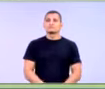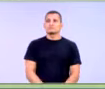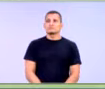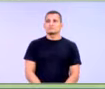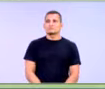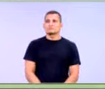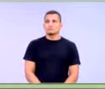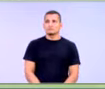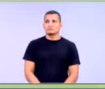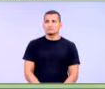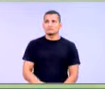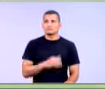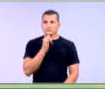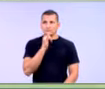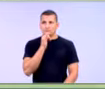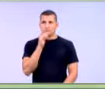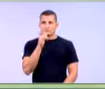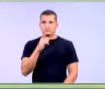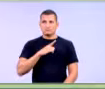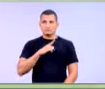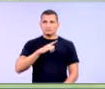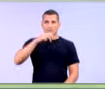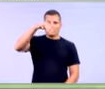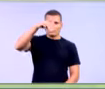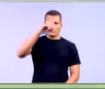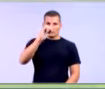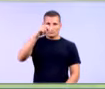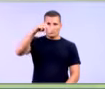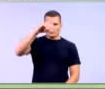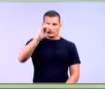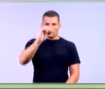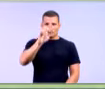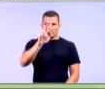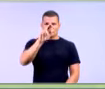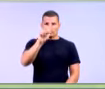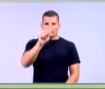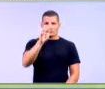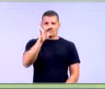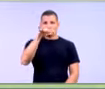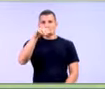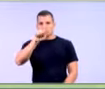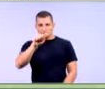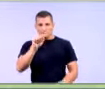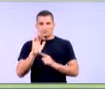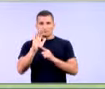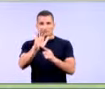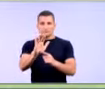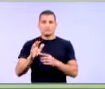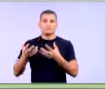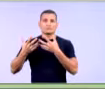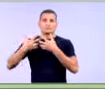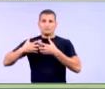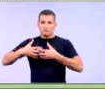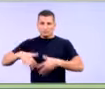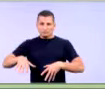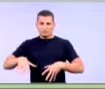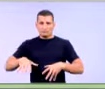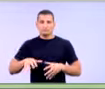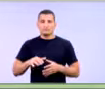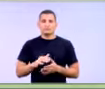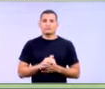Por exemplo, aqui tá, monografia apresentada ao Instituto Federal de Rondônia, campus tal, para atender os requisitos